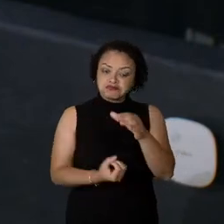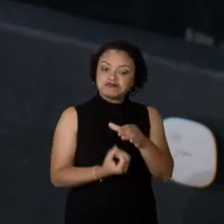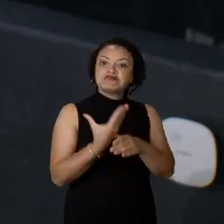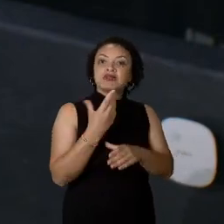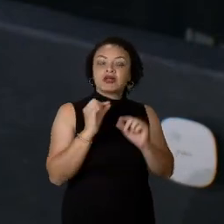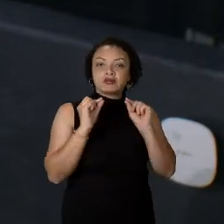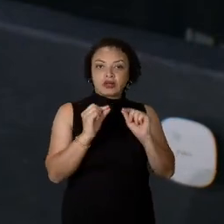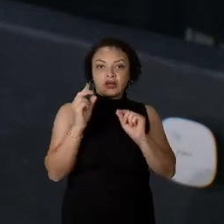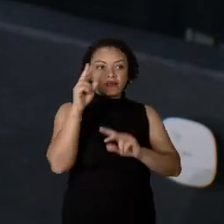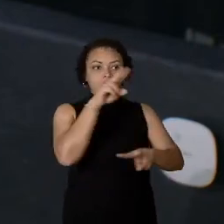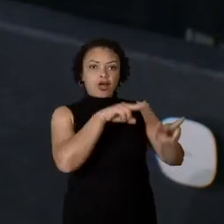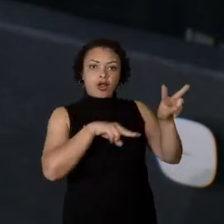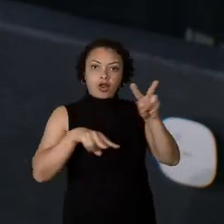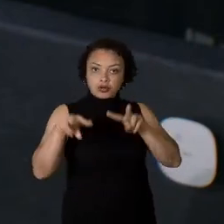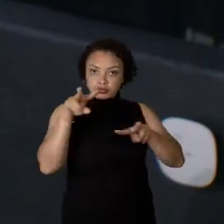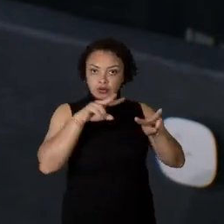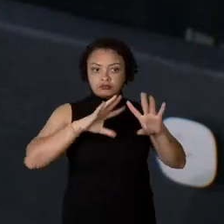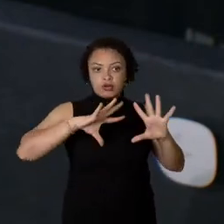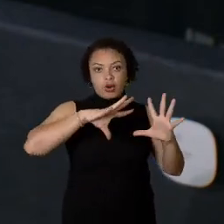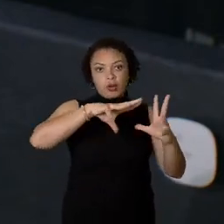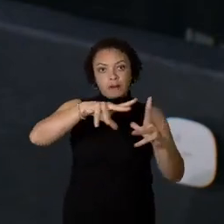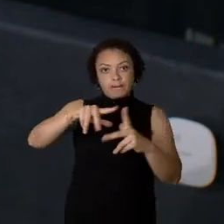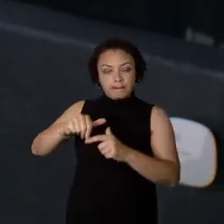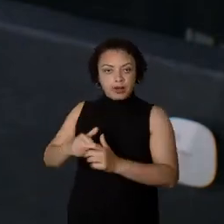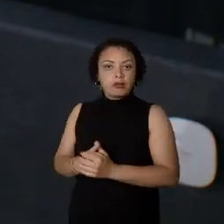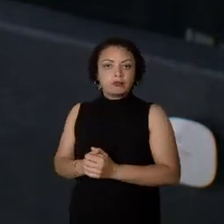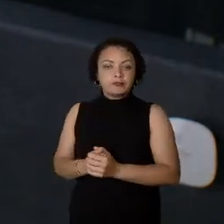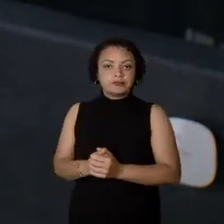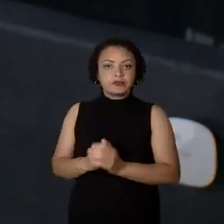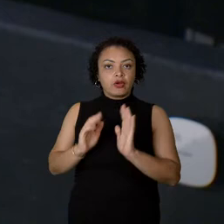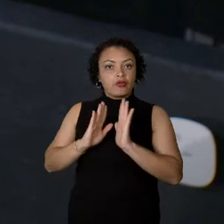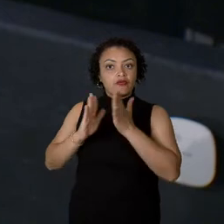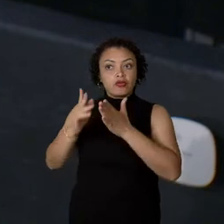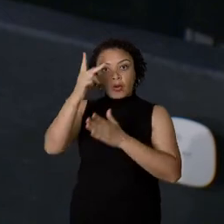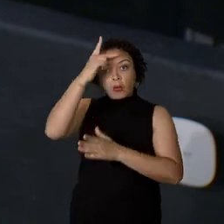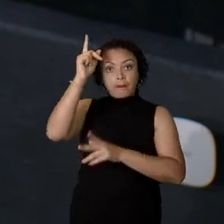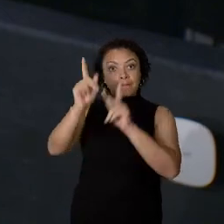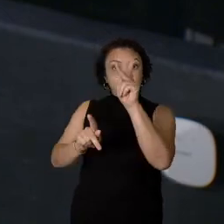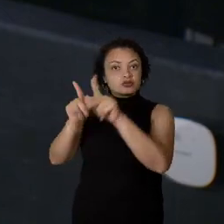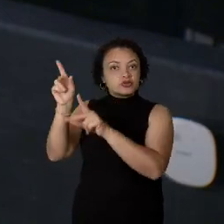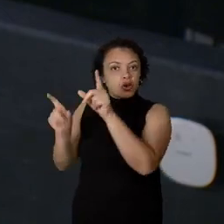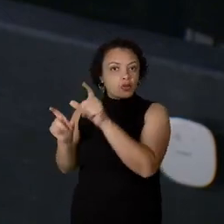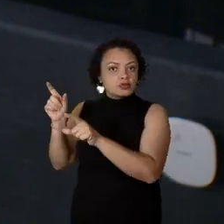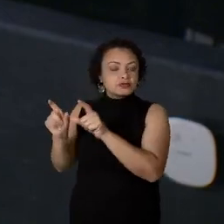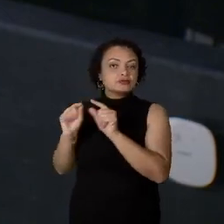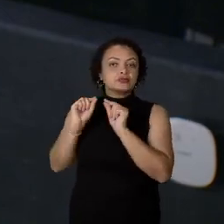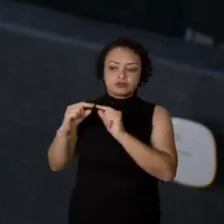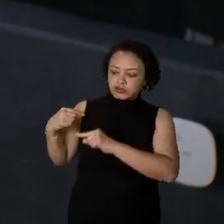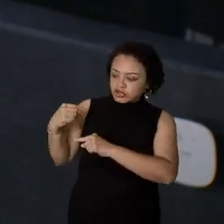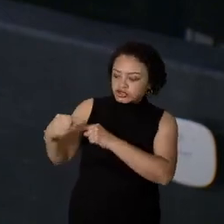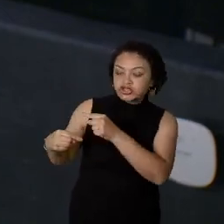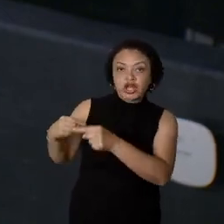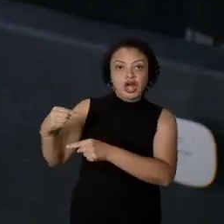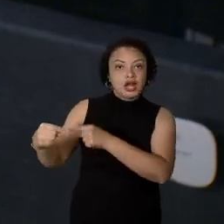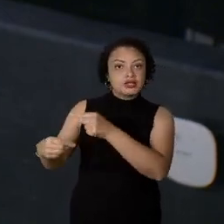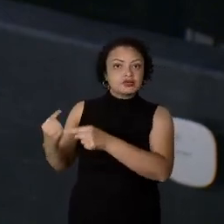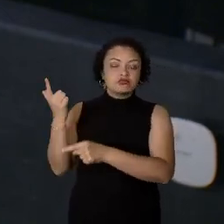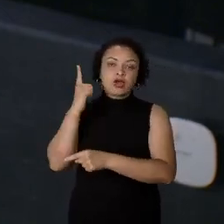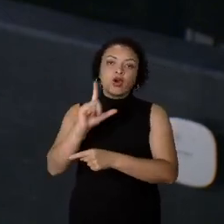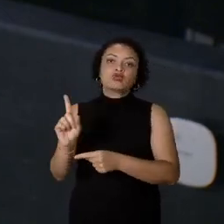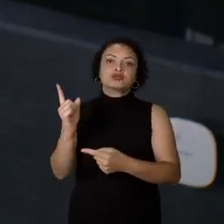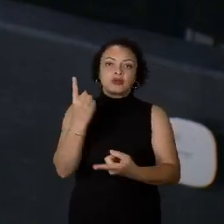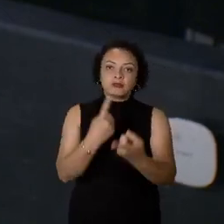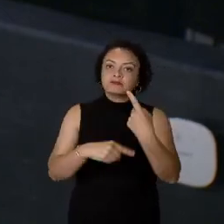visão global, Together for Tomorrow, Enabling People, que busca capacitar futuras gerações para alcançarem seu